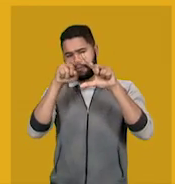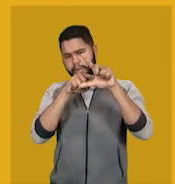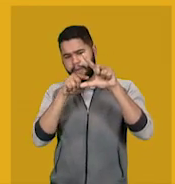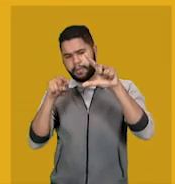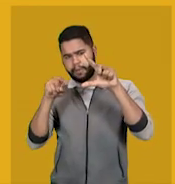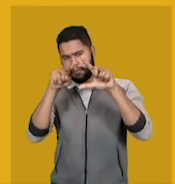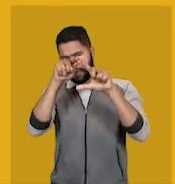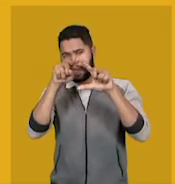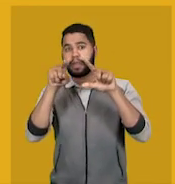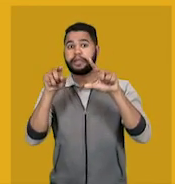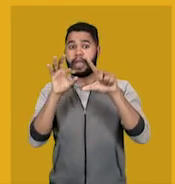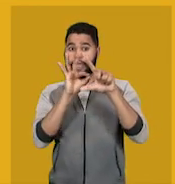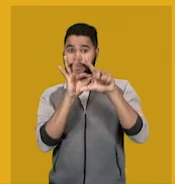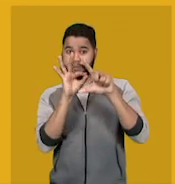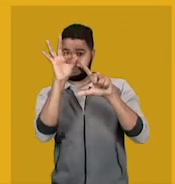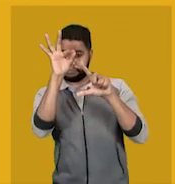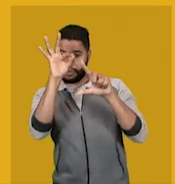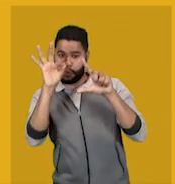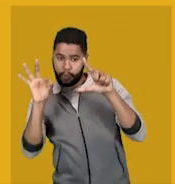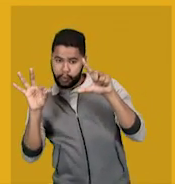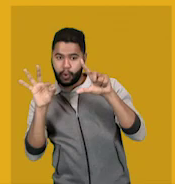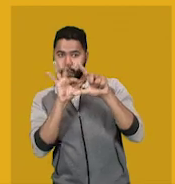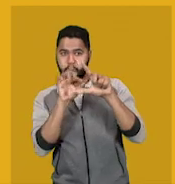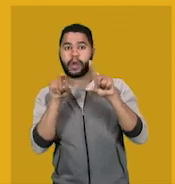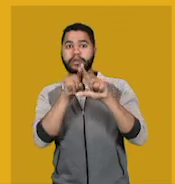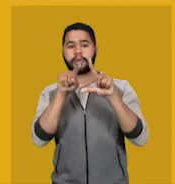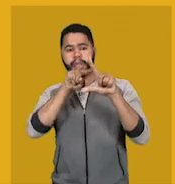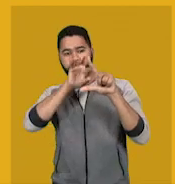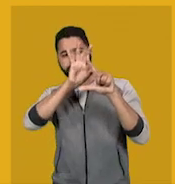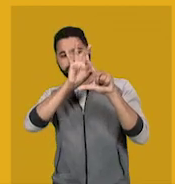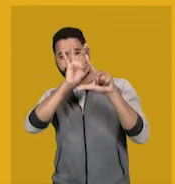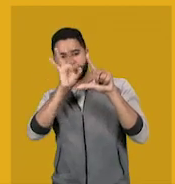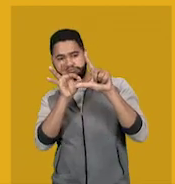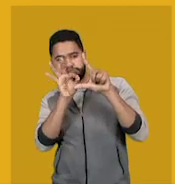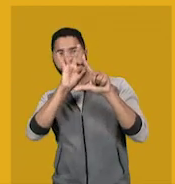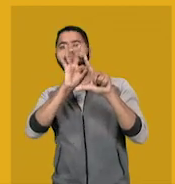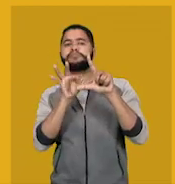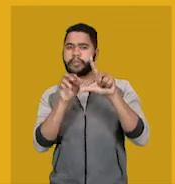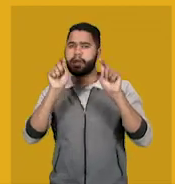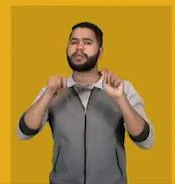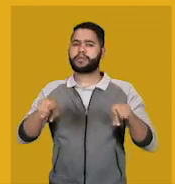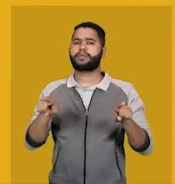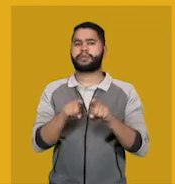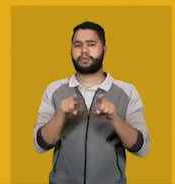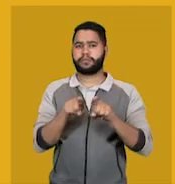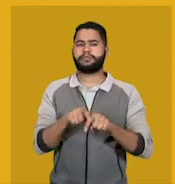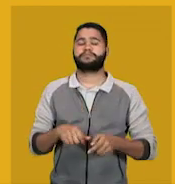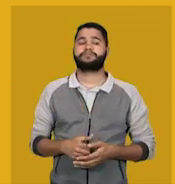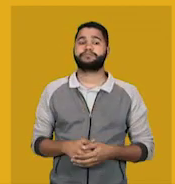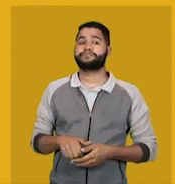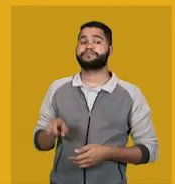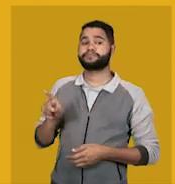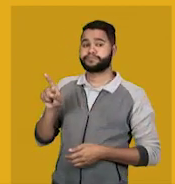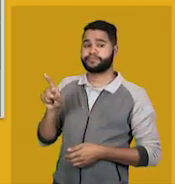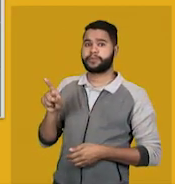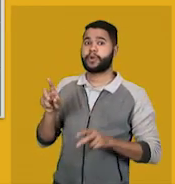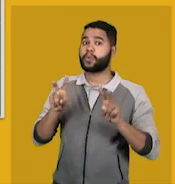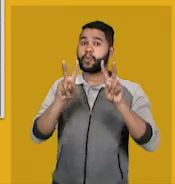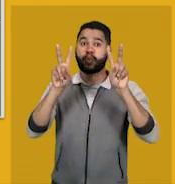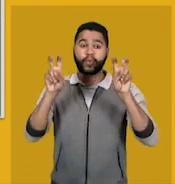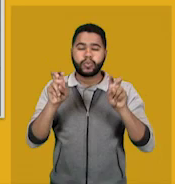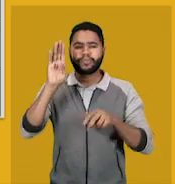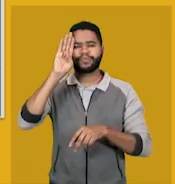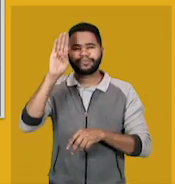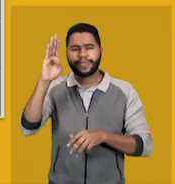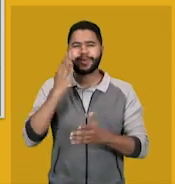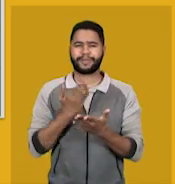lados, nós podemos também descobrir a medida dos seus ângulos. E este é o assunto principal da nossa